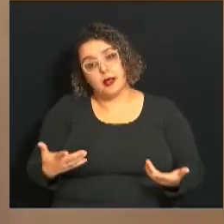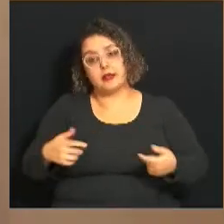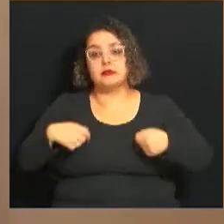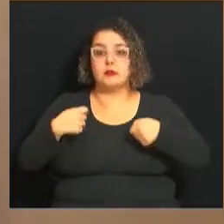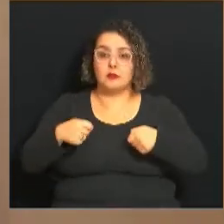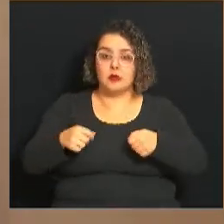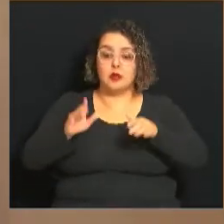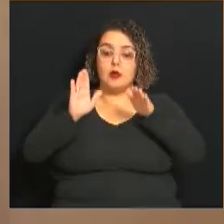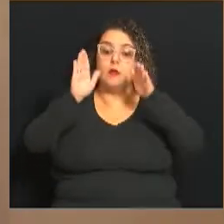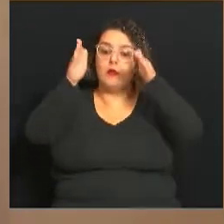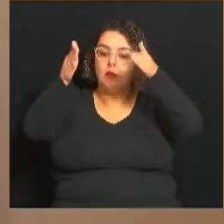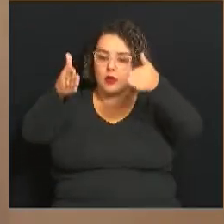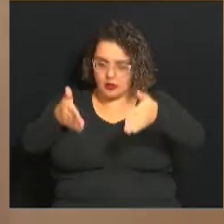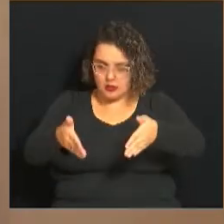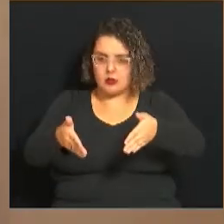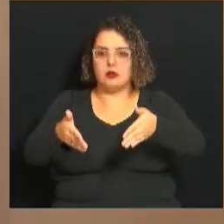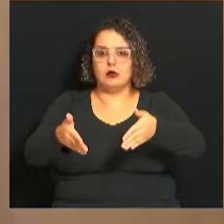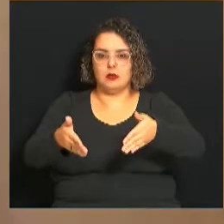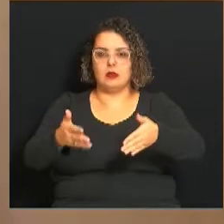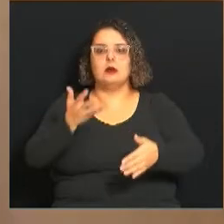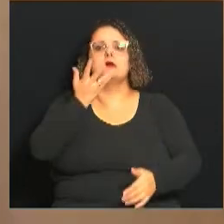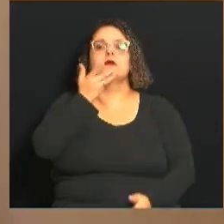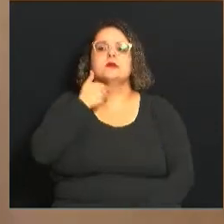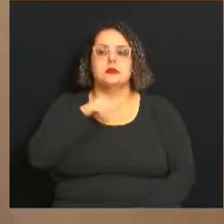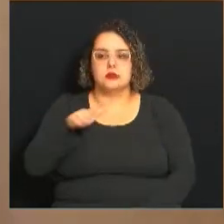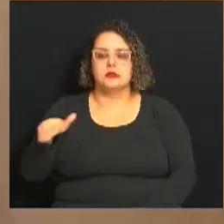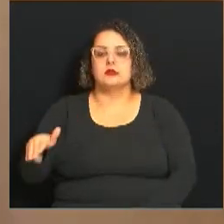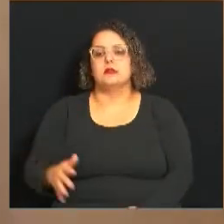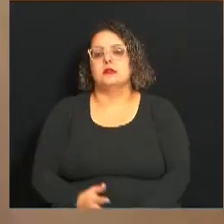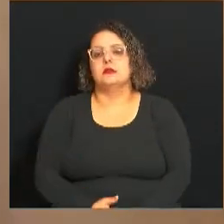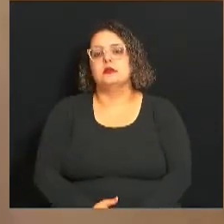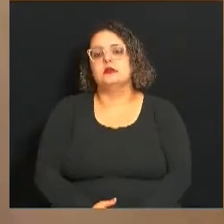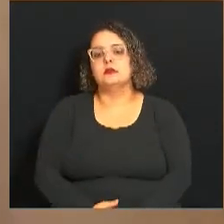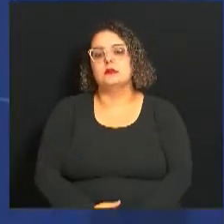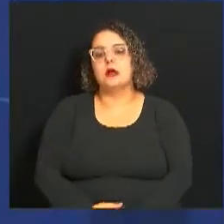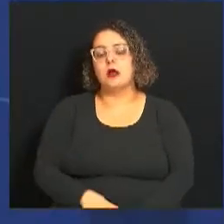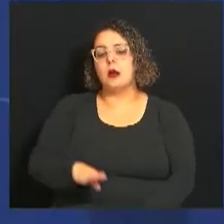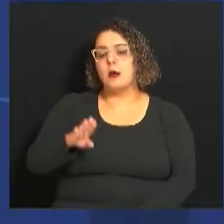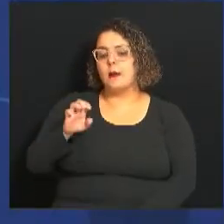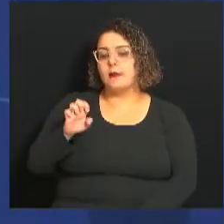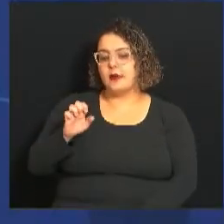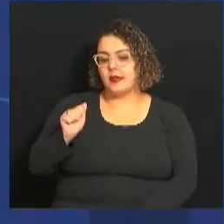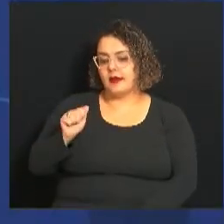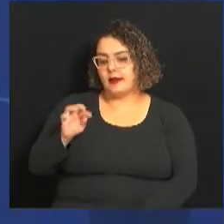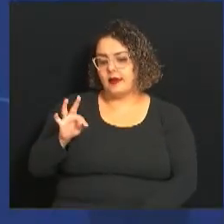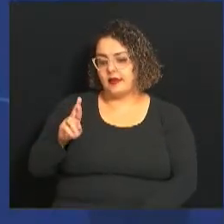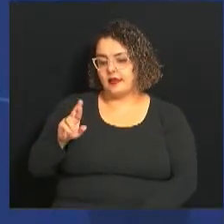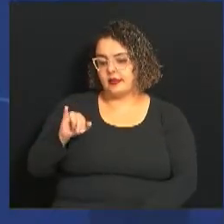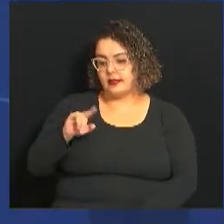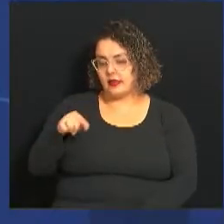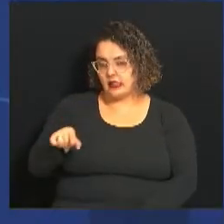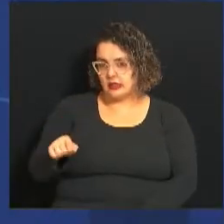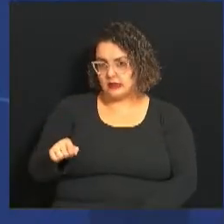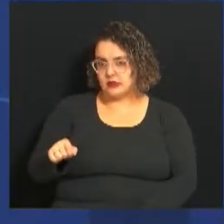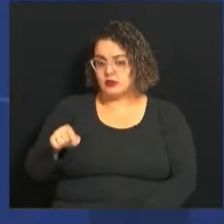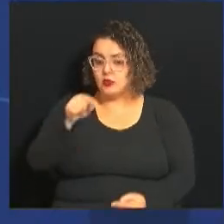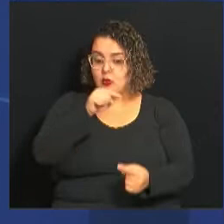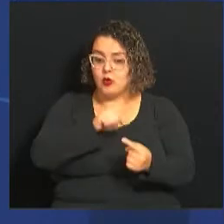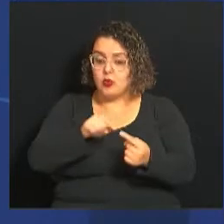muita atenção em relação às nossas crianças. Agora, Beatriz, o objetivo